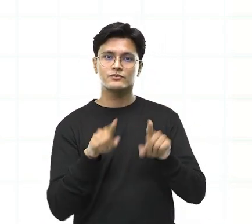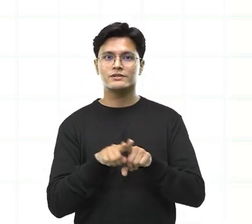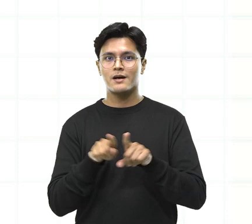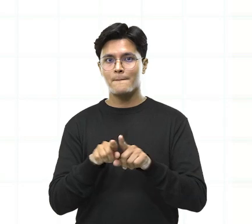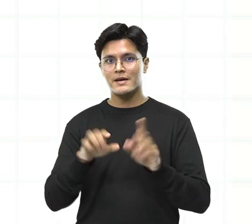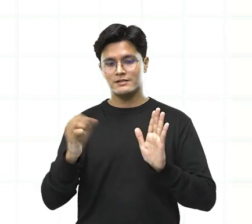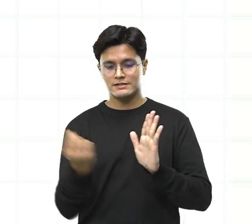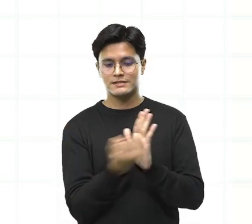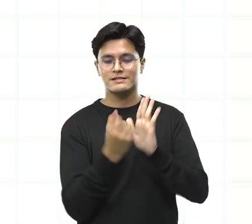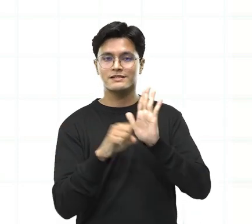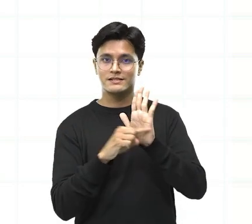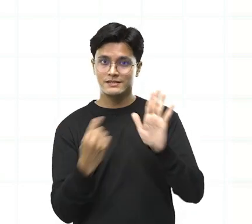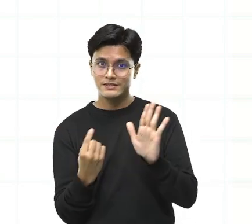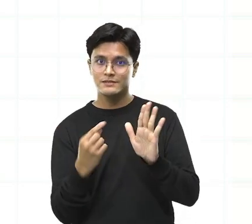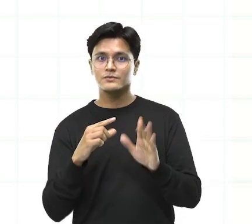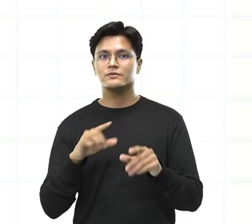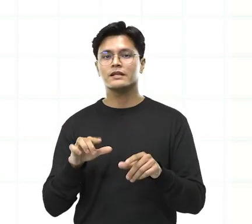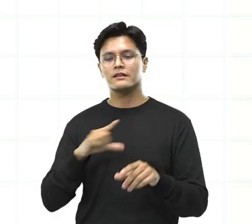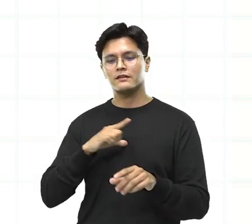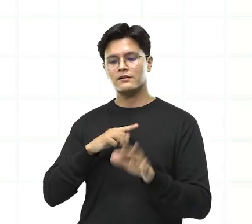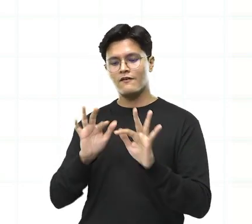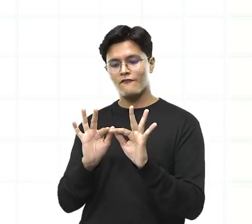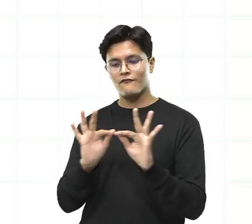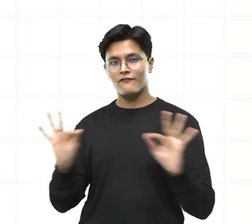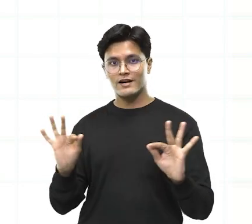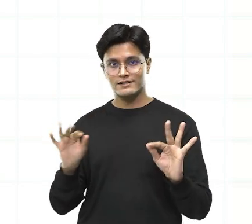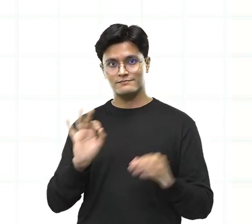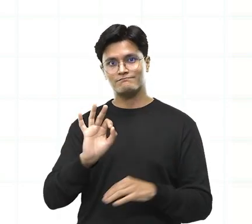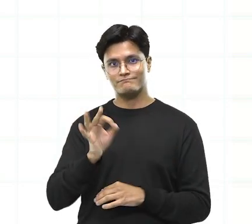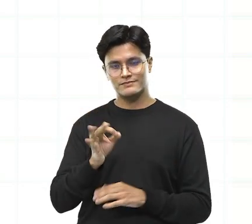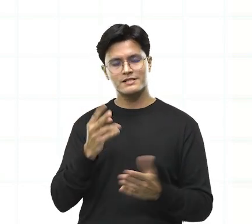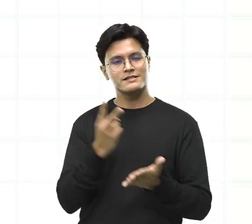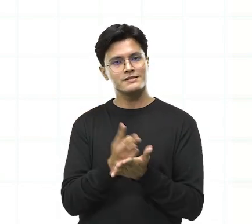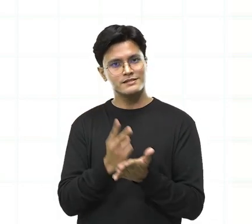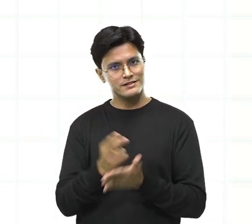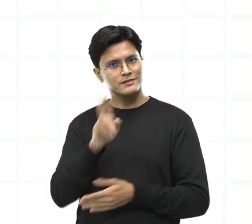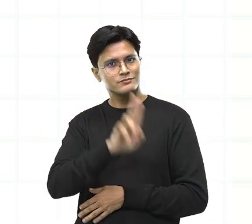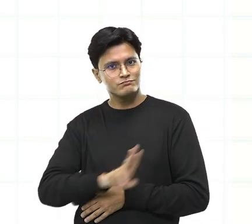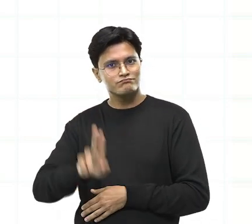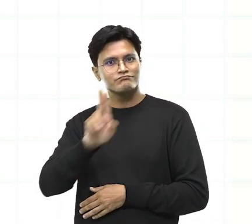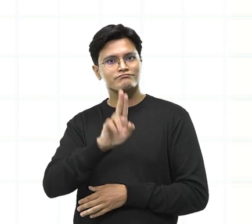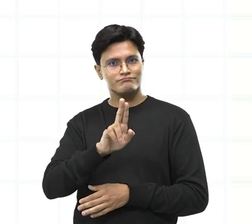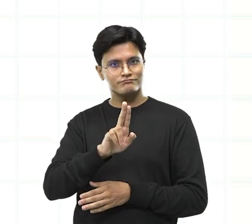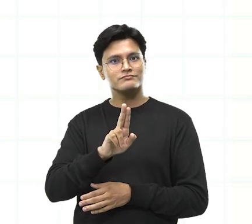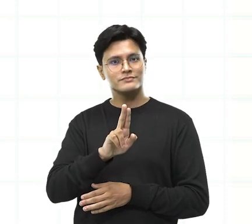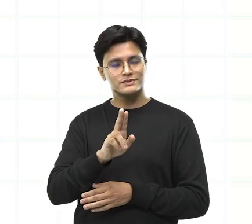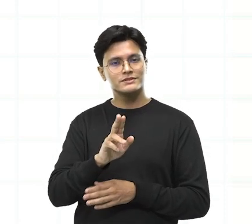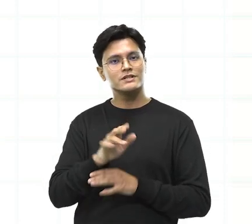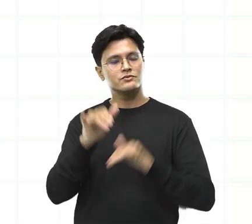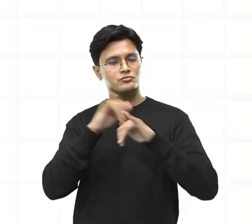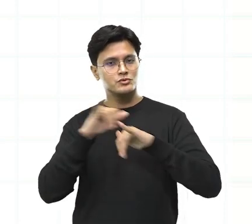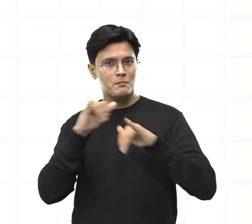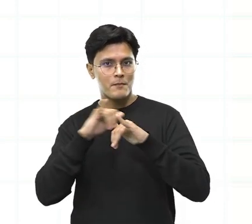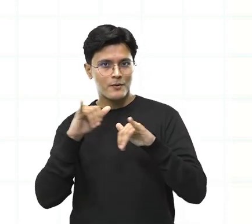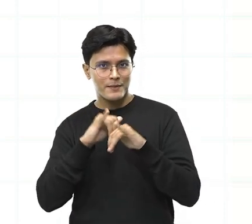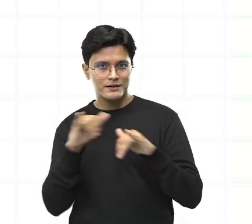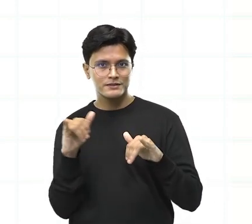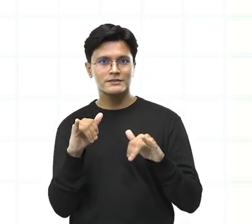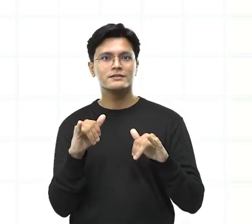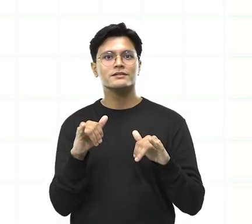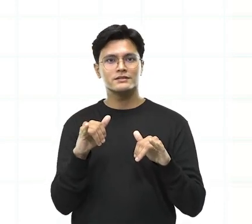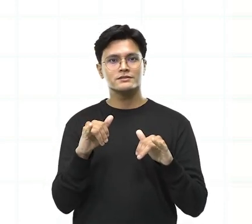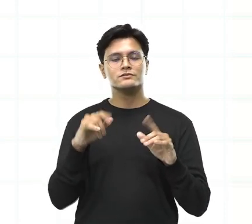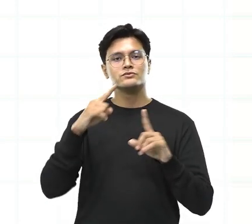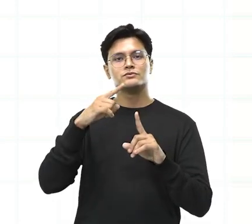aqui um slogan, certo? Sempre vai ser utilizado nas propagandas, em específico aqui nós estamos utilizando